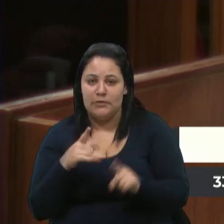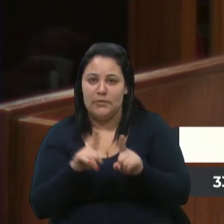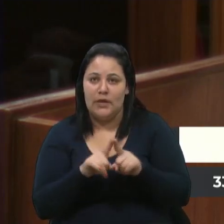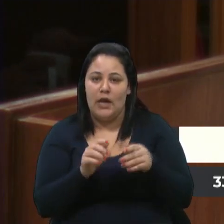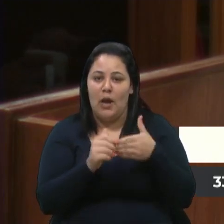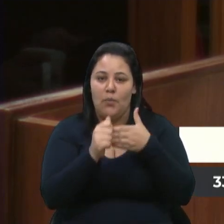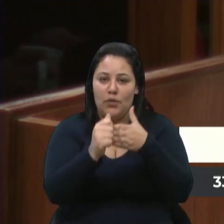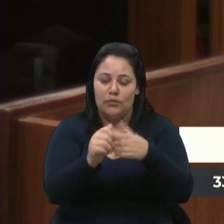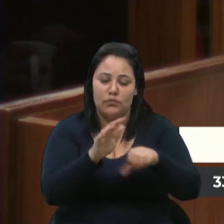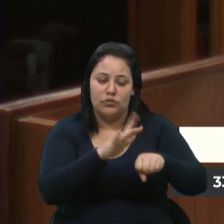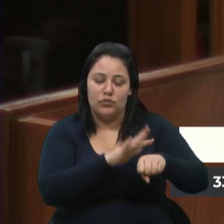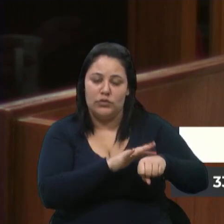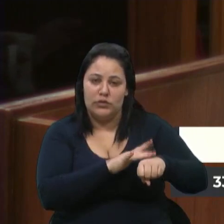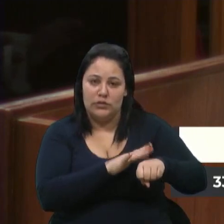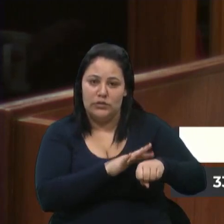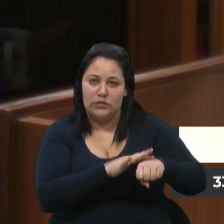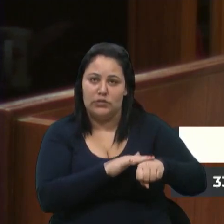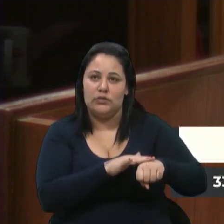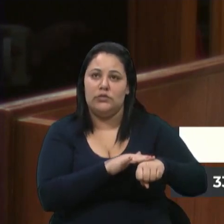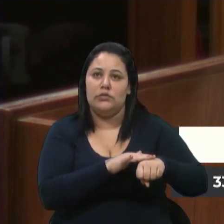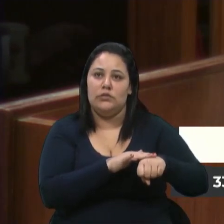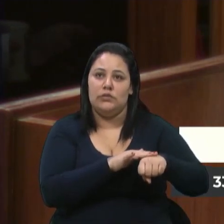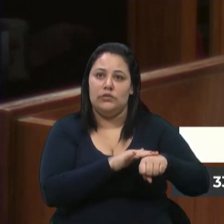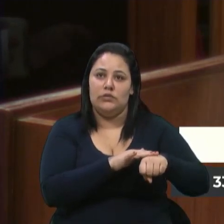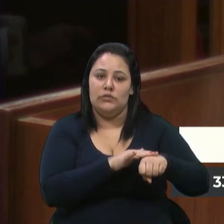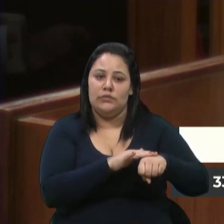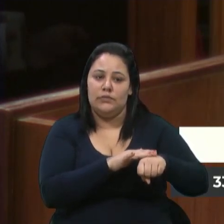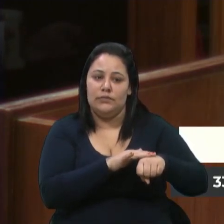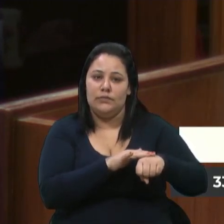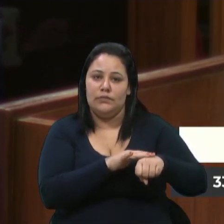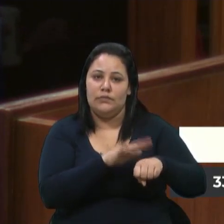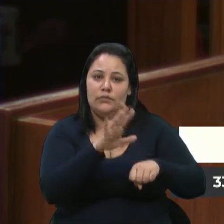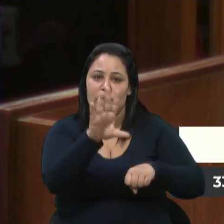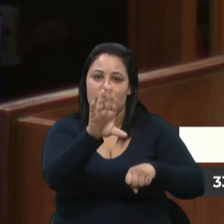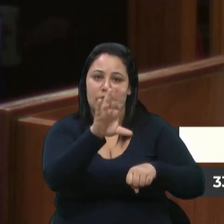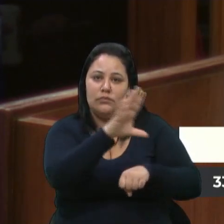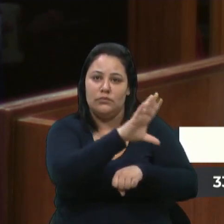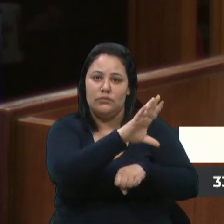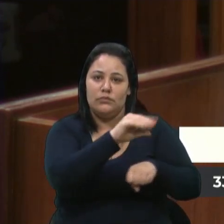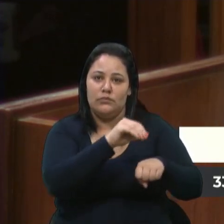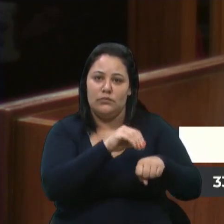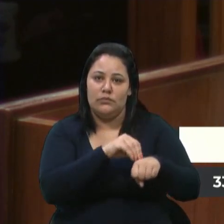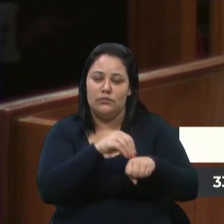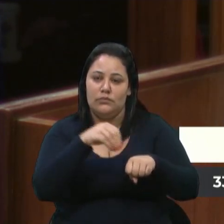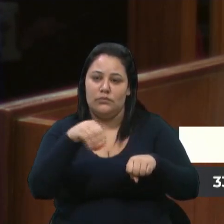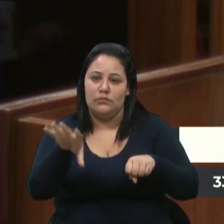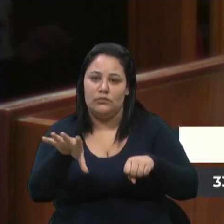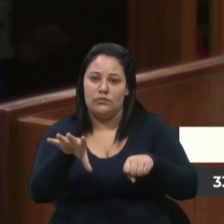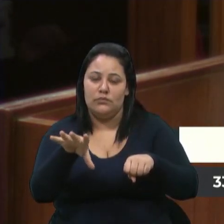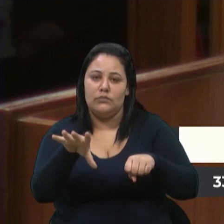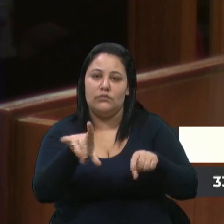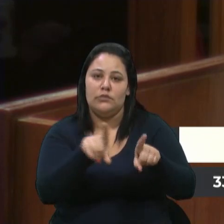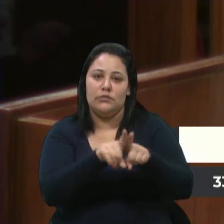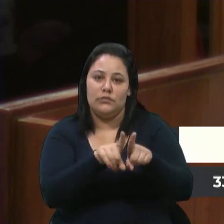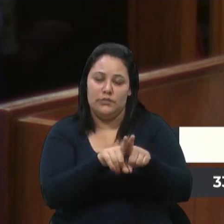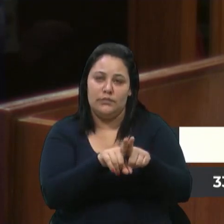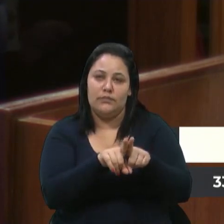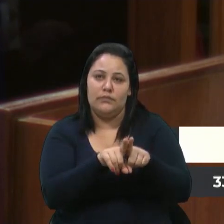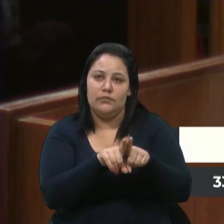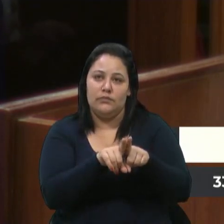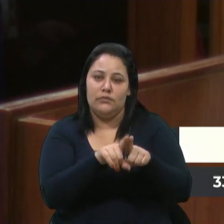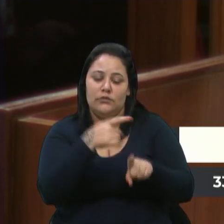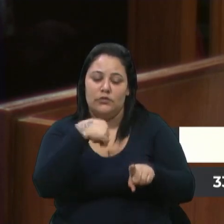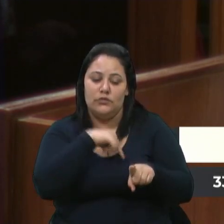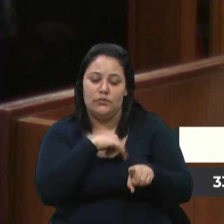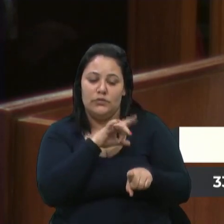acompanham doenças, né, infecto-contagiosas, controle de medicação, tudo no espaço da rua. Nós vamos ter